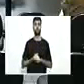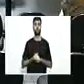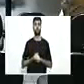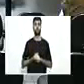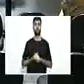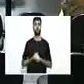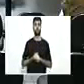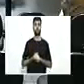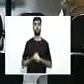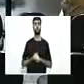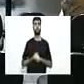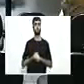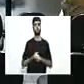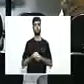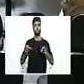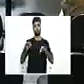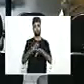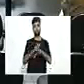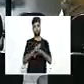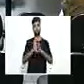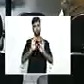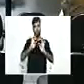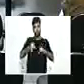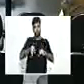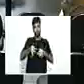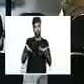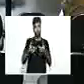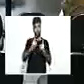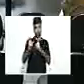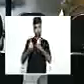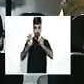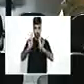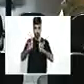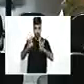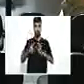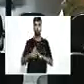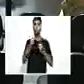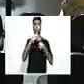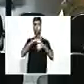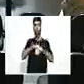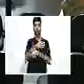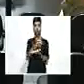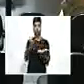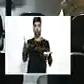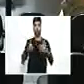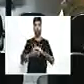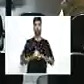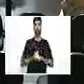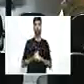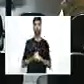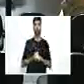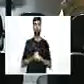aprovado esgotando a pauta encerra essa reunião extraordinária Boa noite a